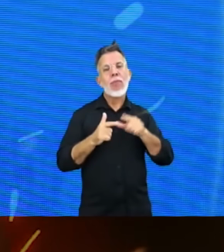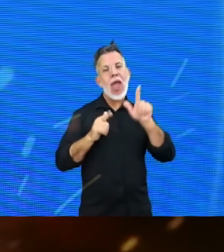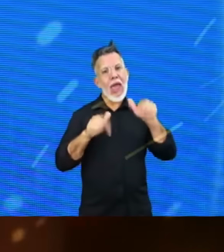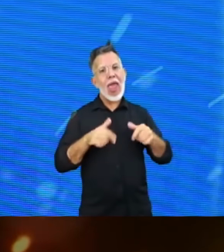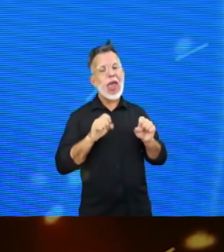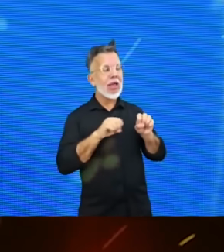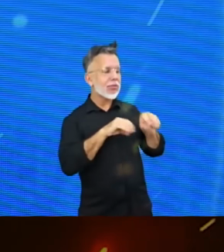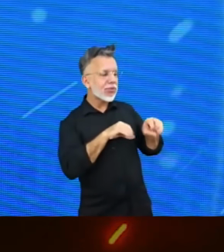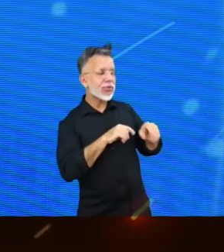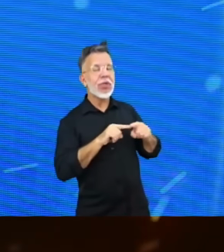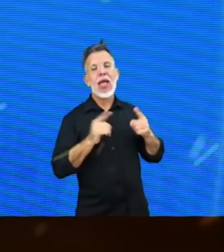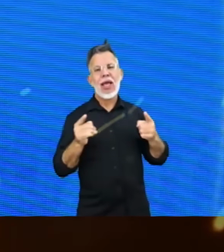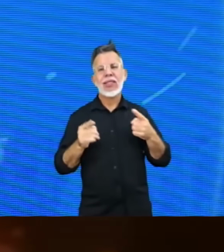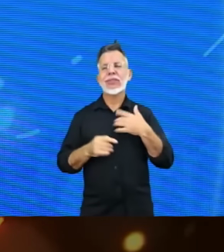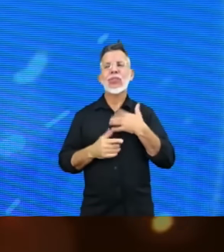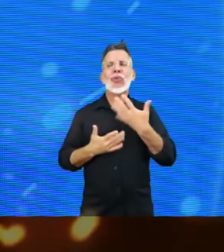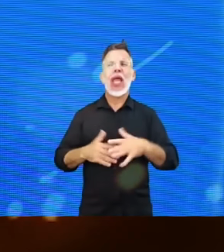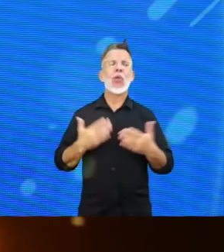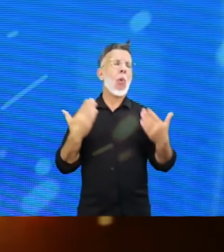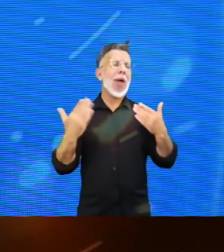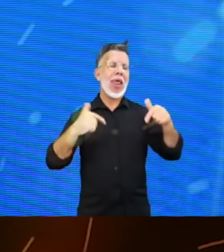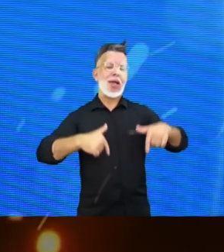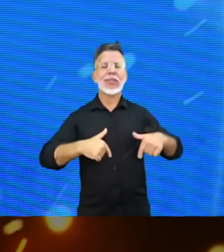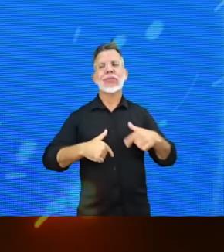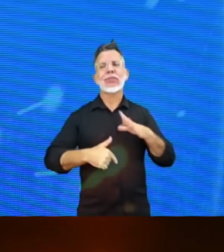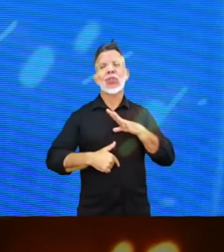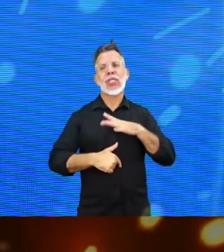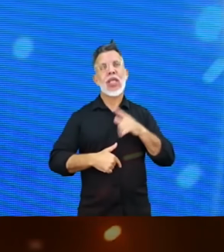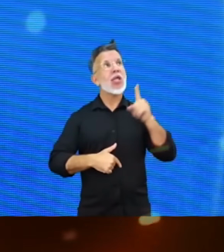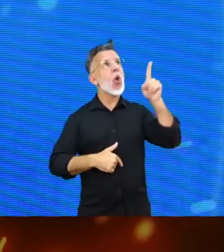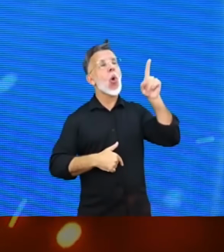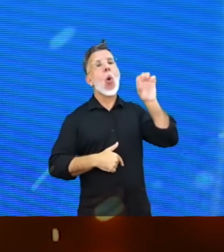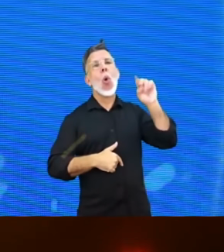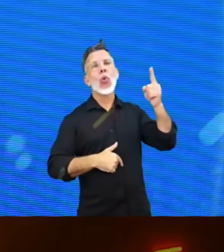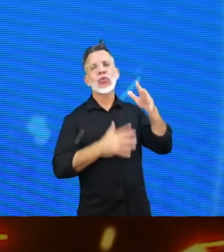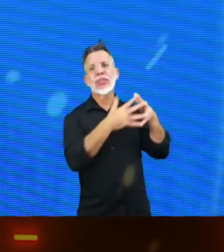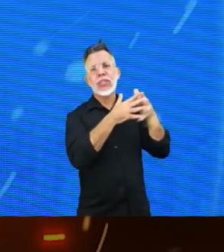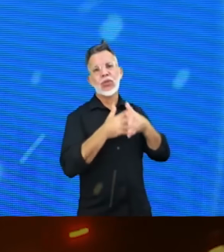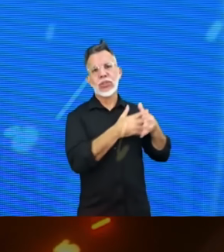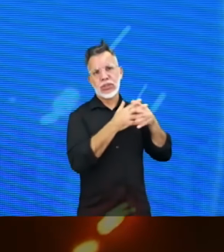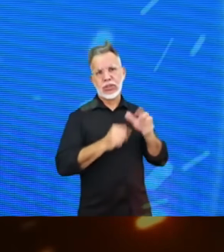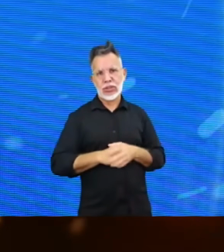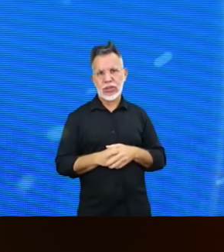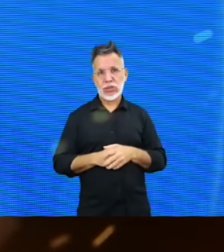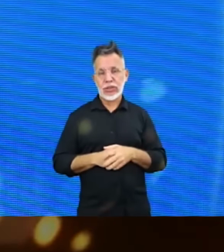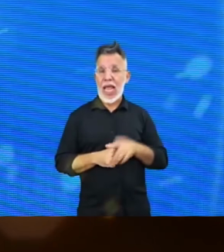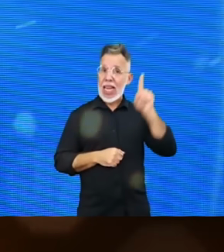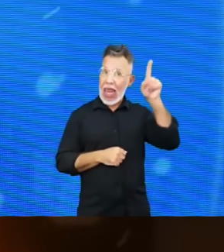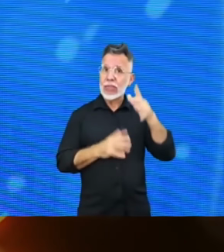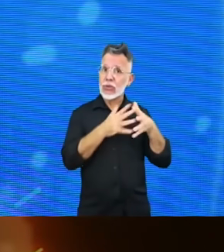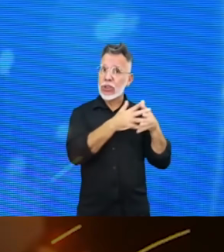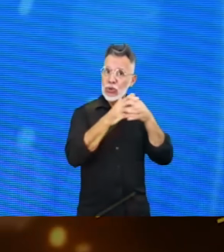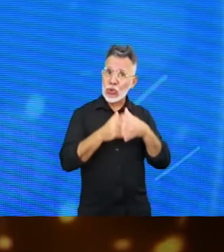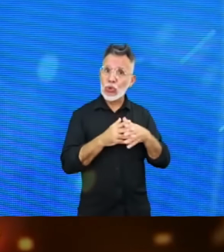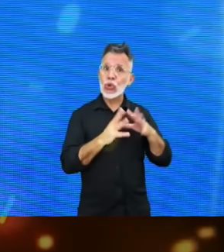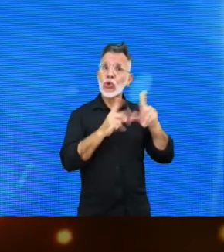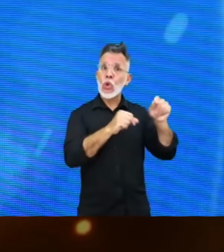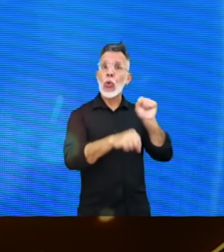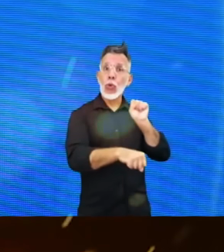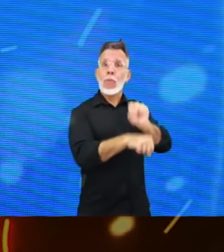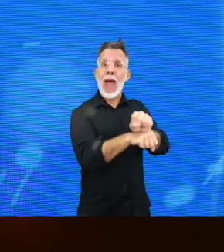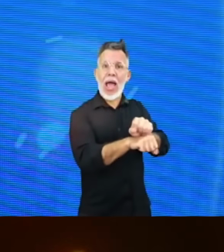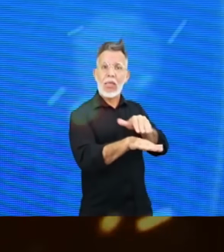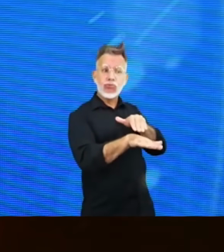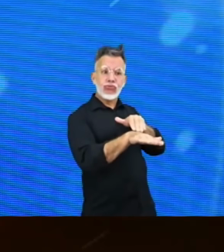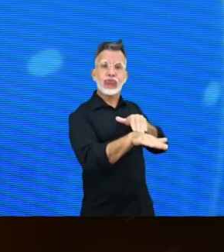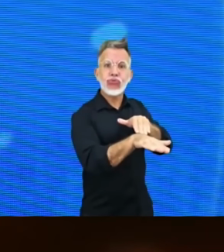onde funciona nos Estados Unidos todo mundo para No No Pare a gente precisa reciclar as pessoas aqui como com treinamentos na